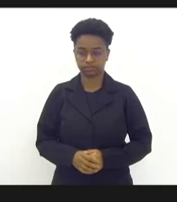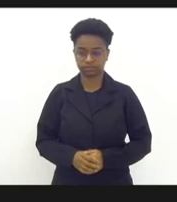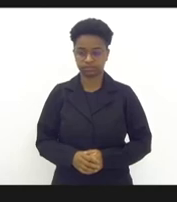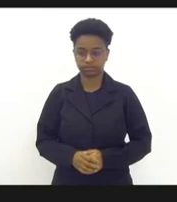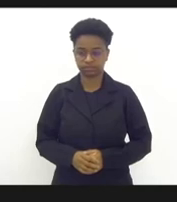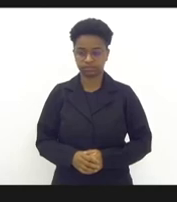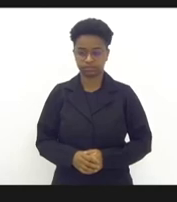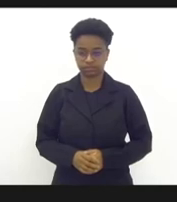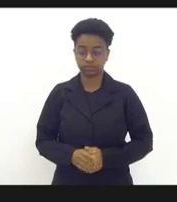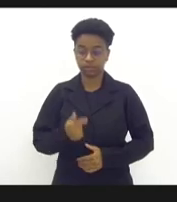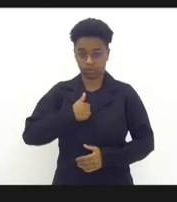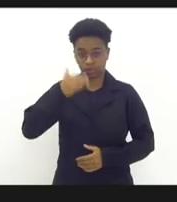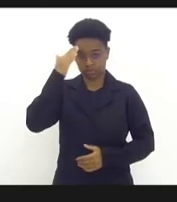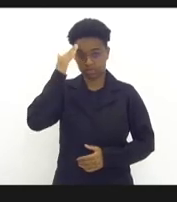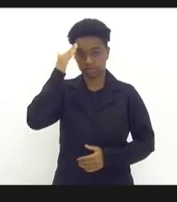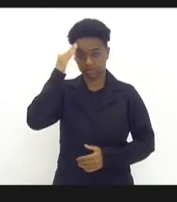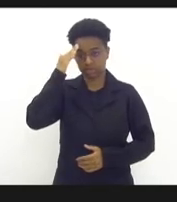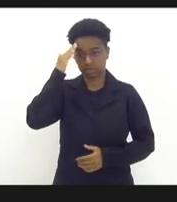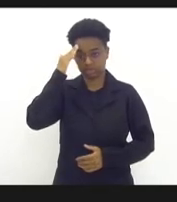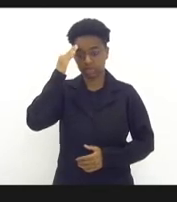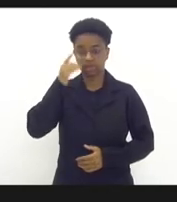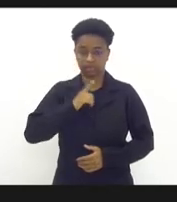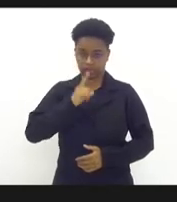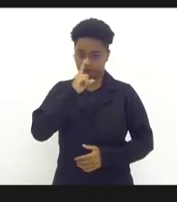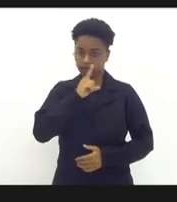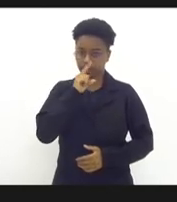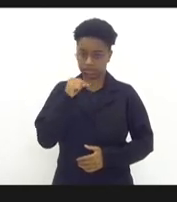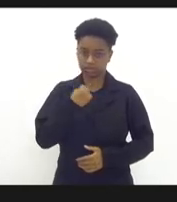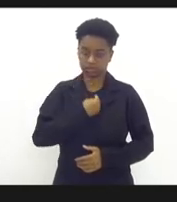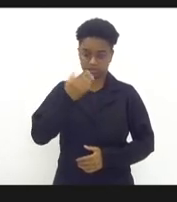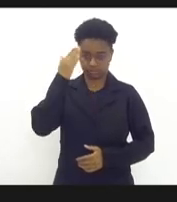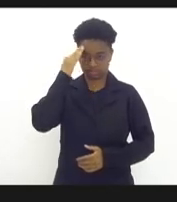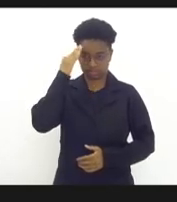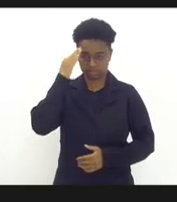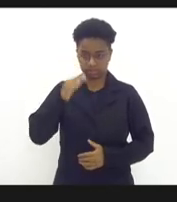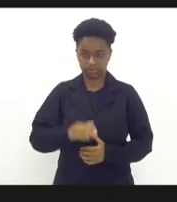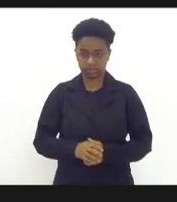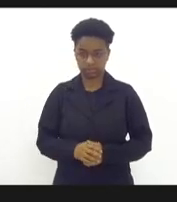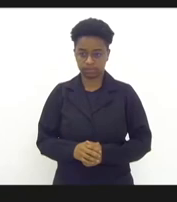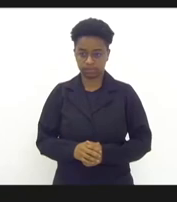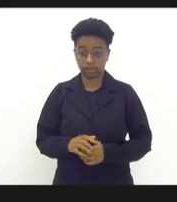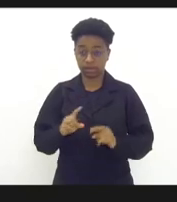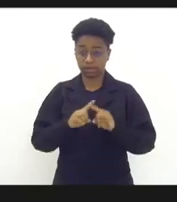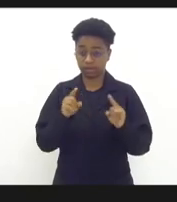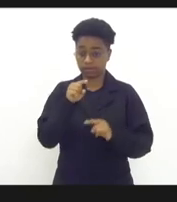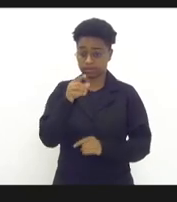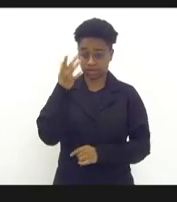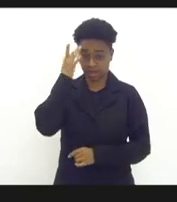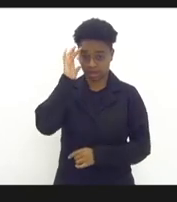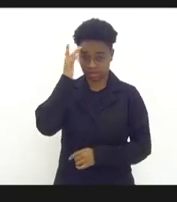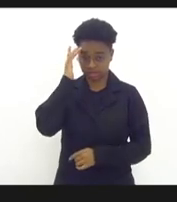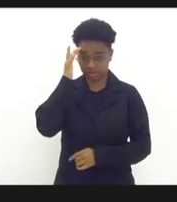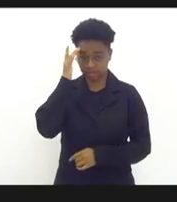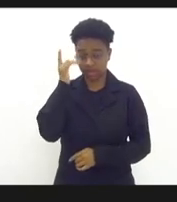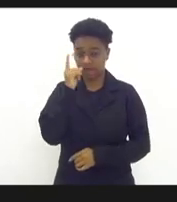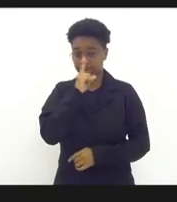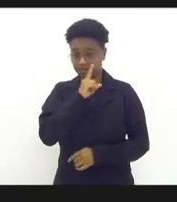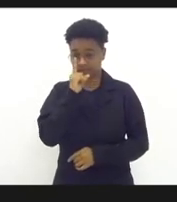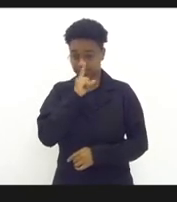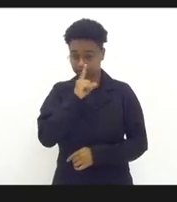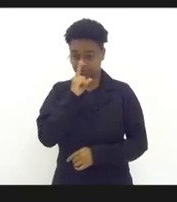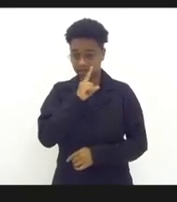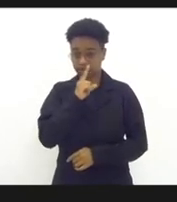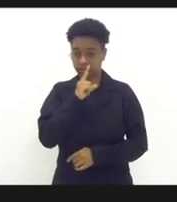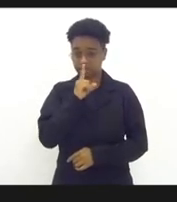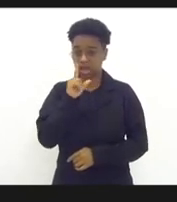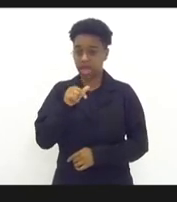Não, eu sei que há falhas, nós sabemos. Mas você acha que essas falhas, elas são